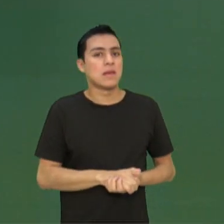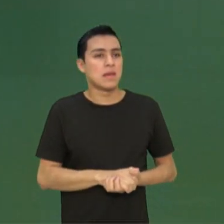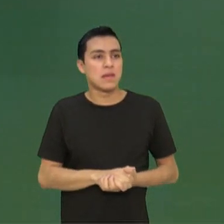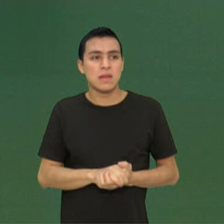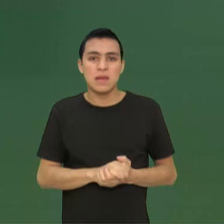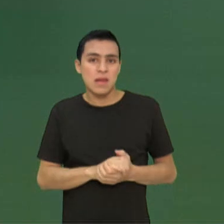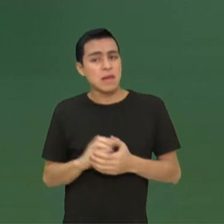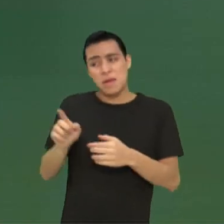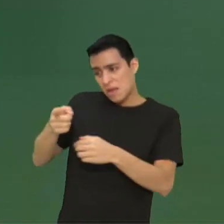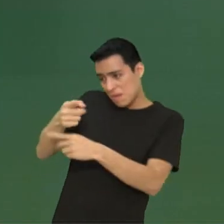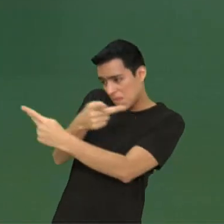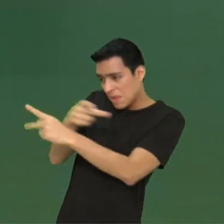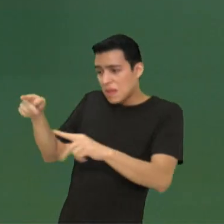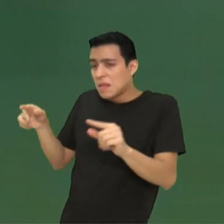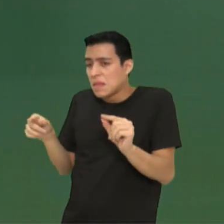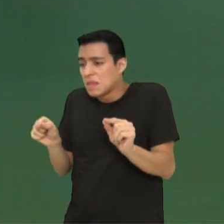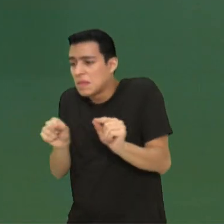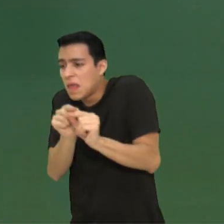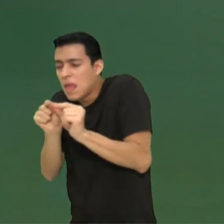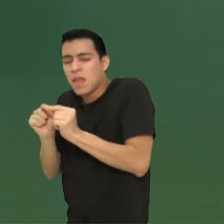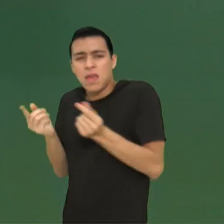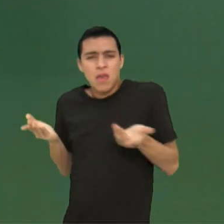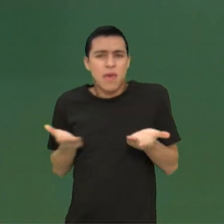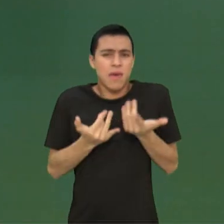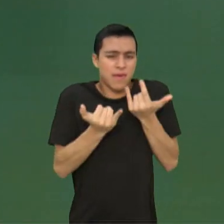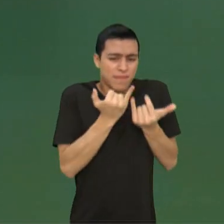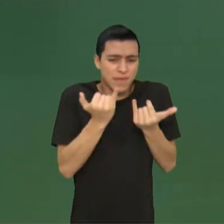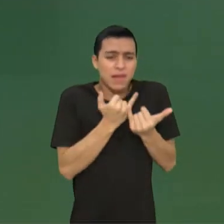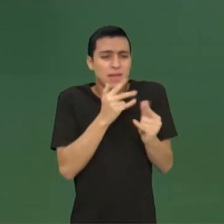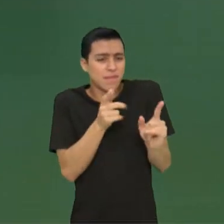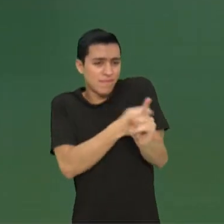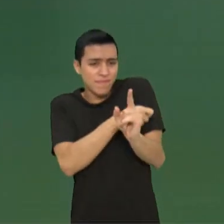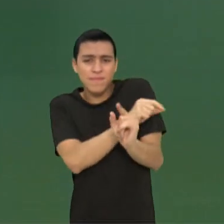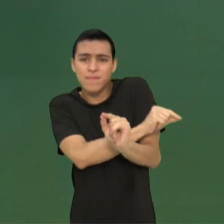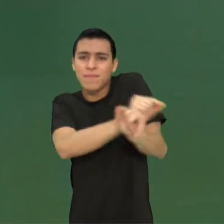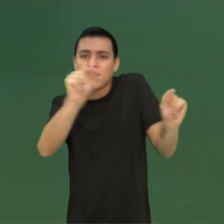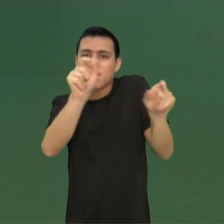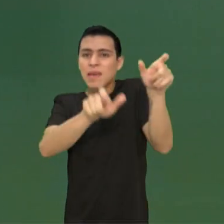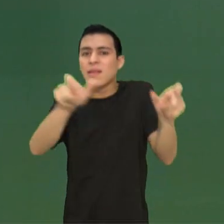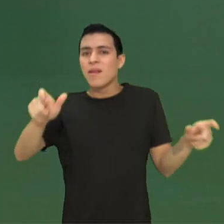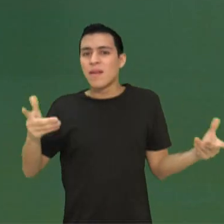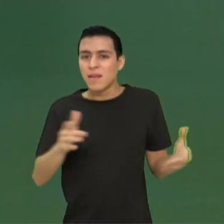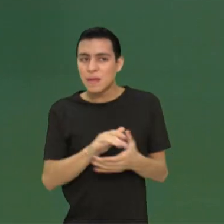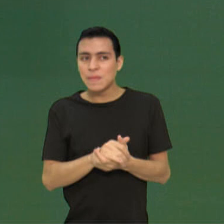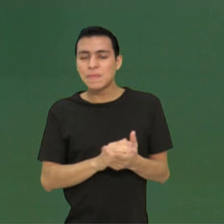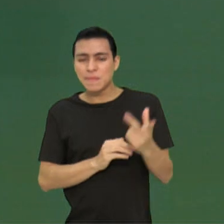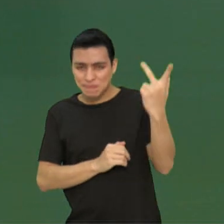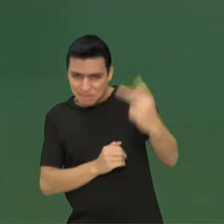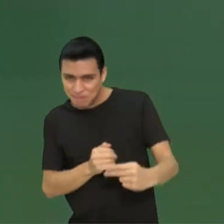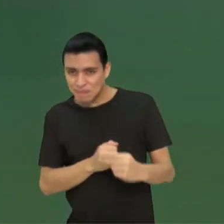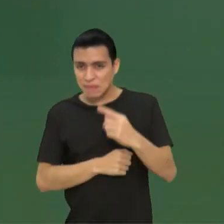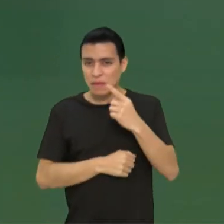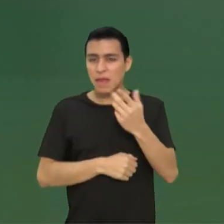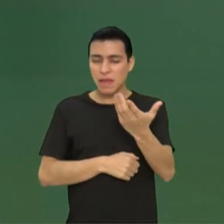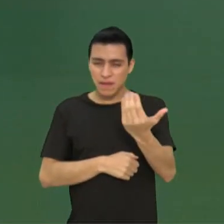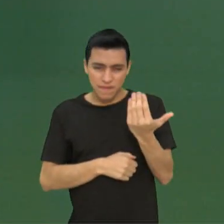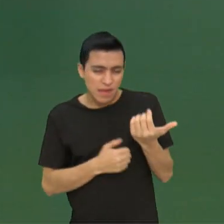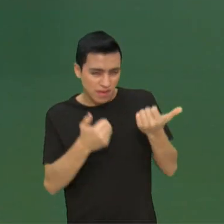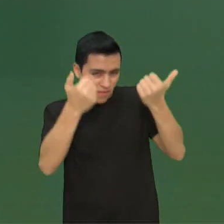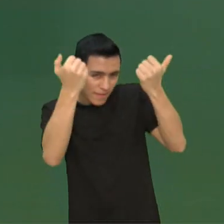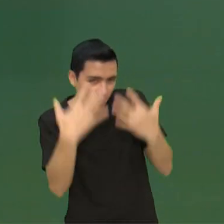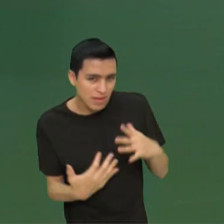Dadas as devidas técnicas, né? Mas a gente faz algo parecido com isso e injeta nas pessoas. Olá então, senta que lá vem